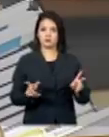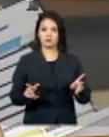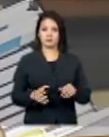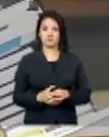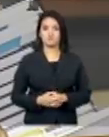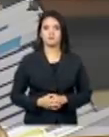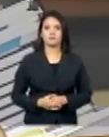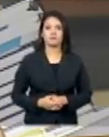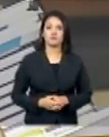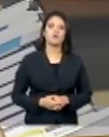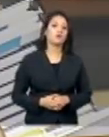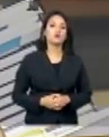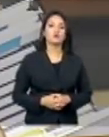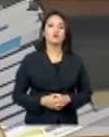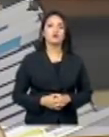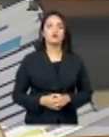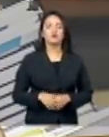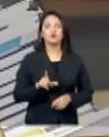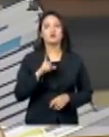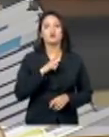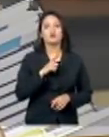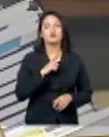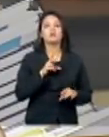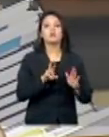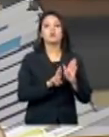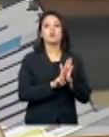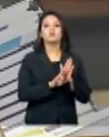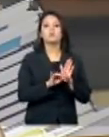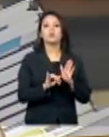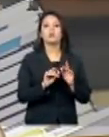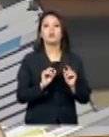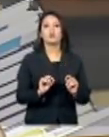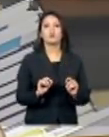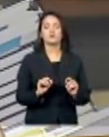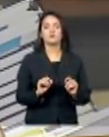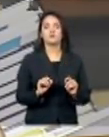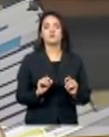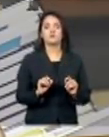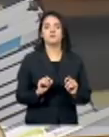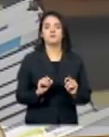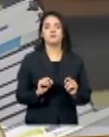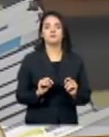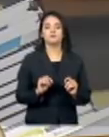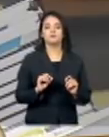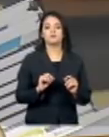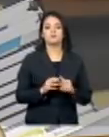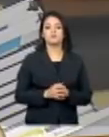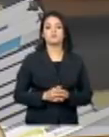regimento interno considerada a emenda ao regimento